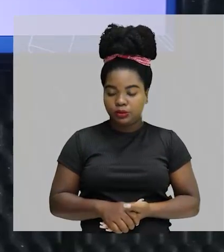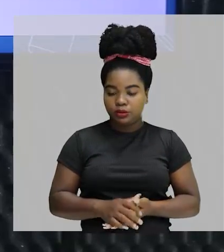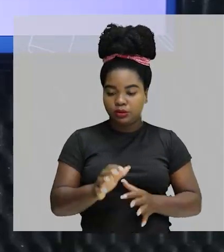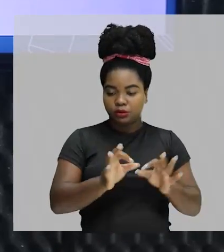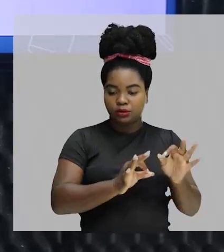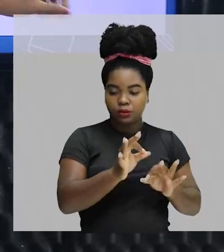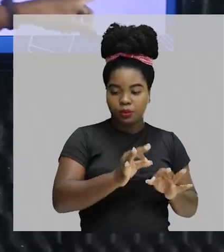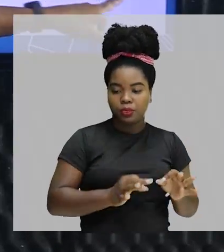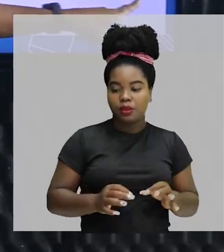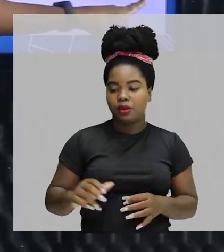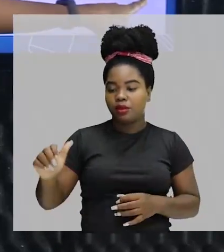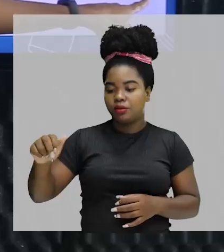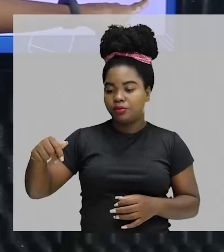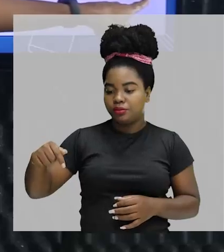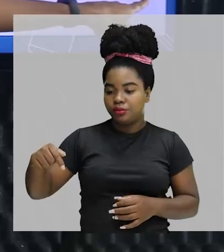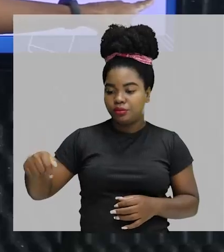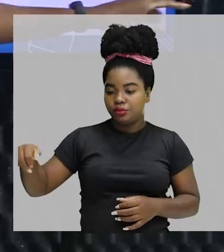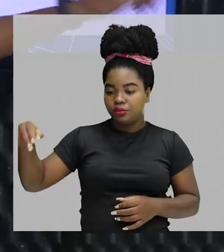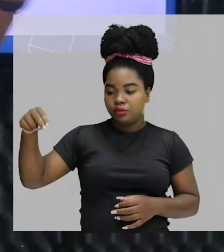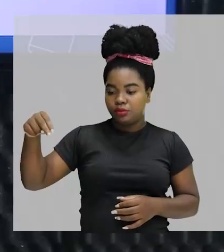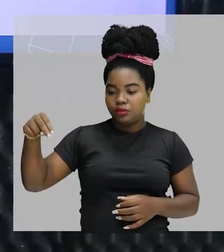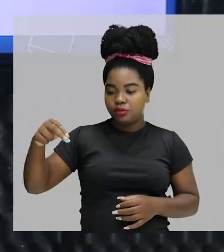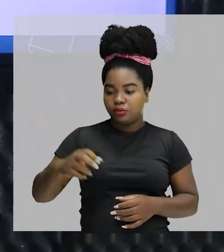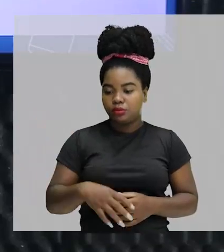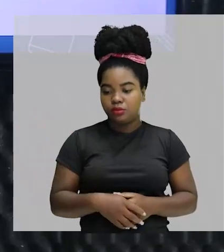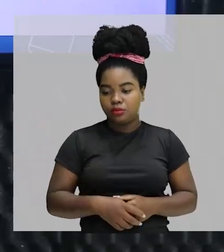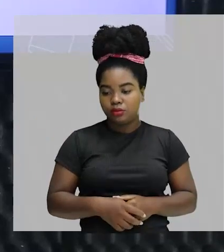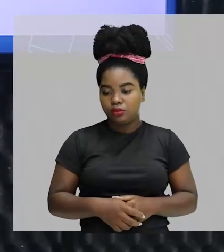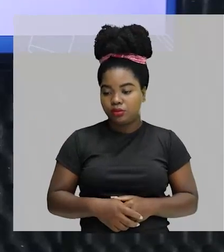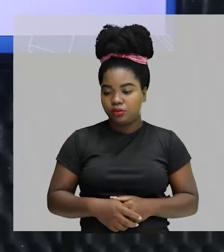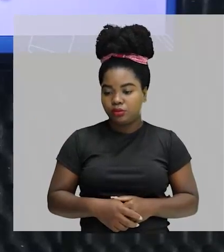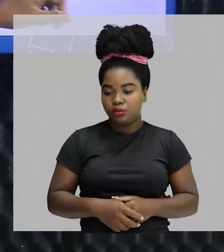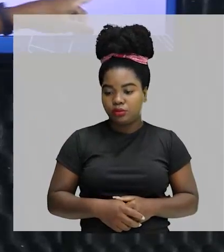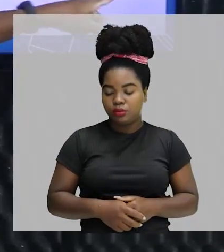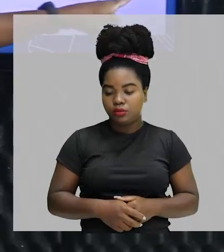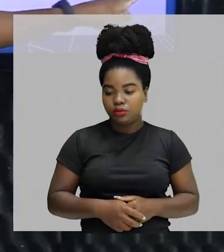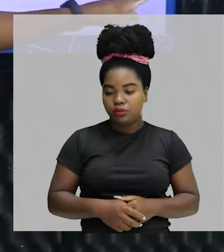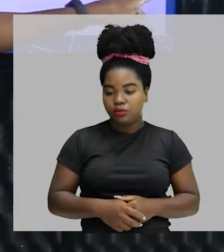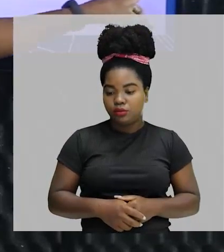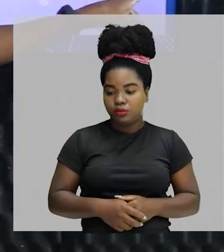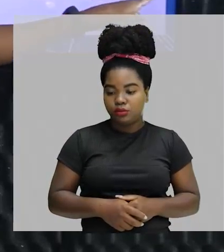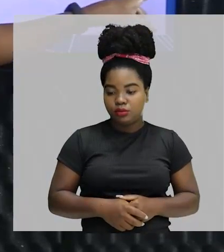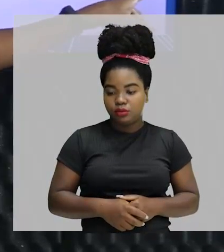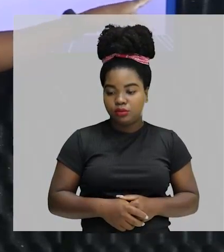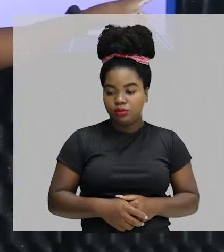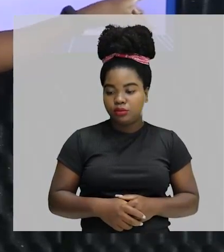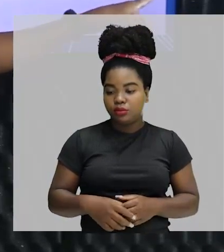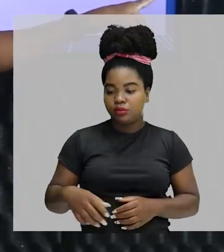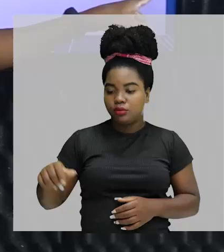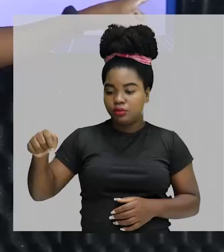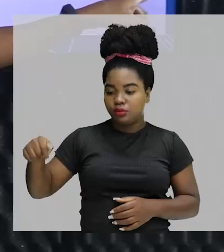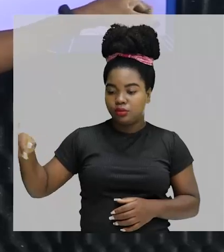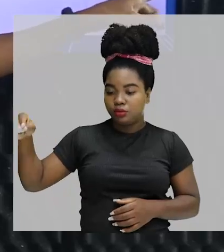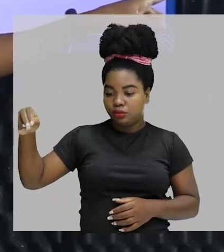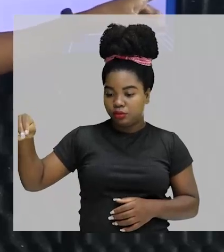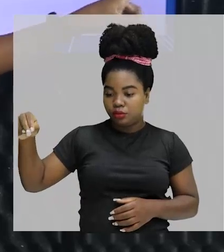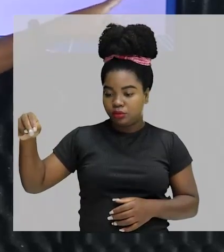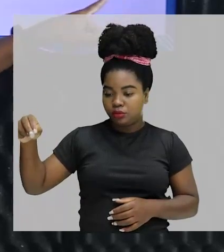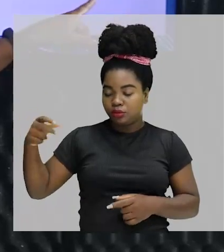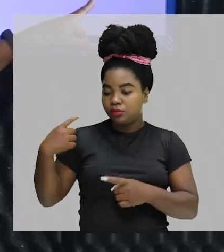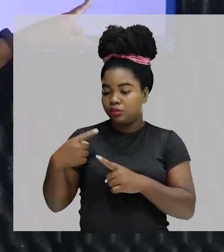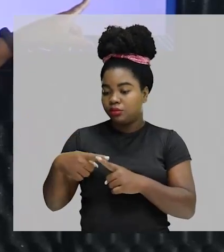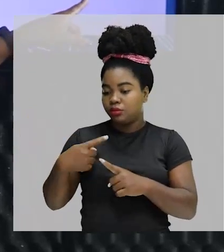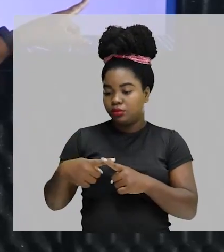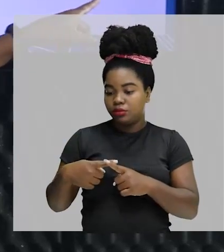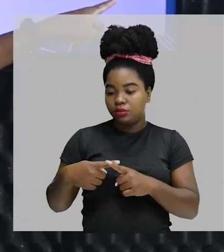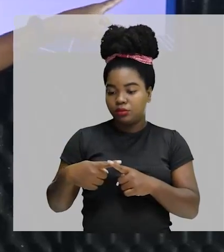no expoente, esse expoente aqui, do Q elevado a n, esse expoente bem aqui que tem apenas o n, é porque